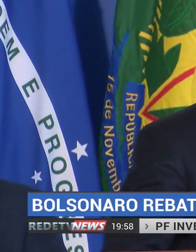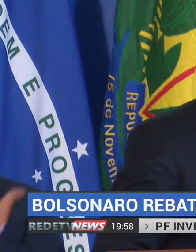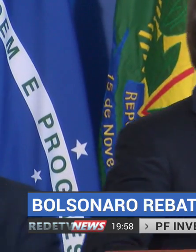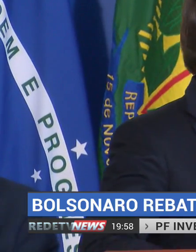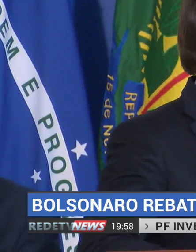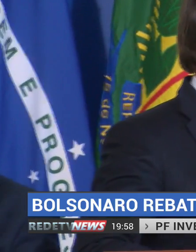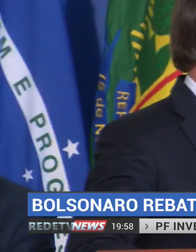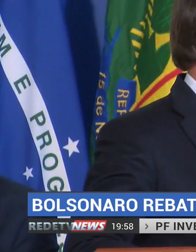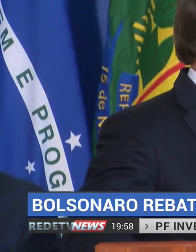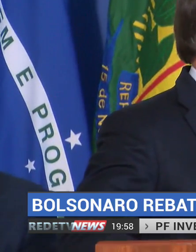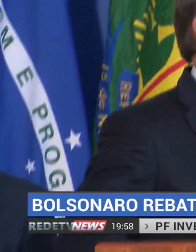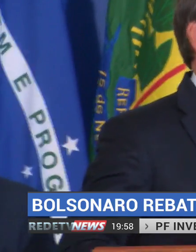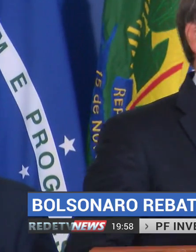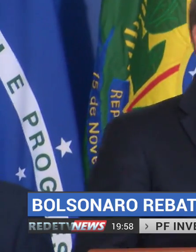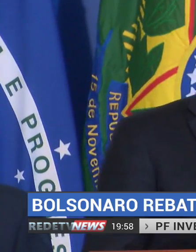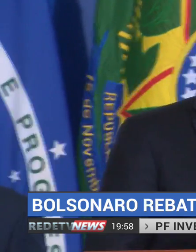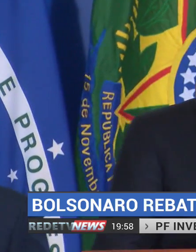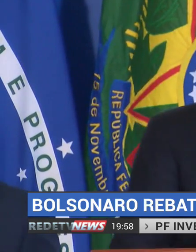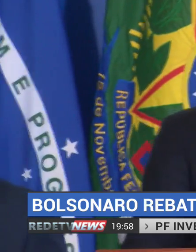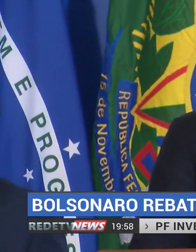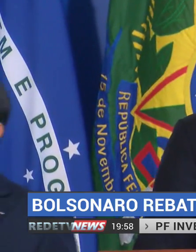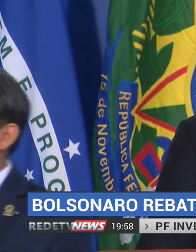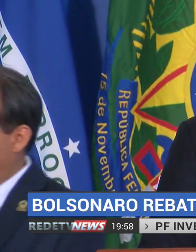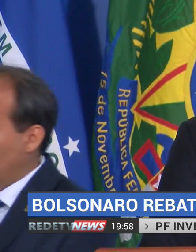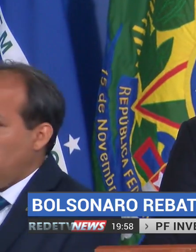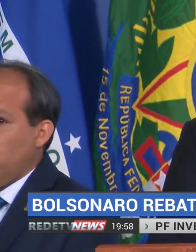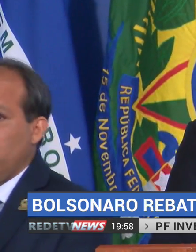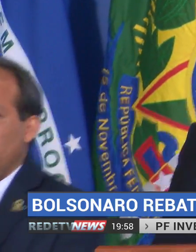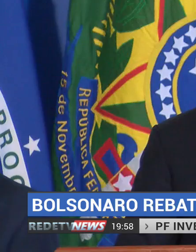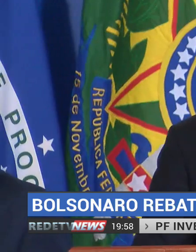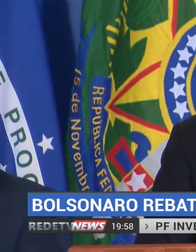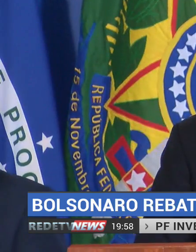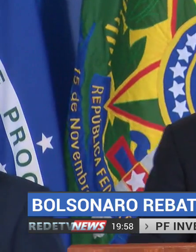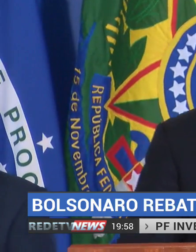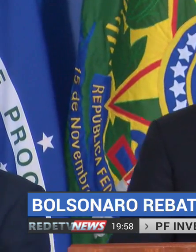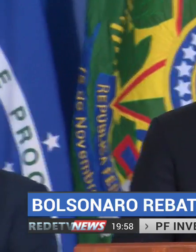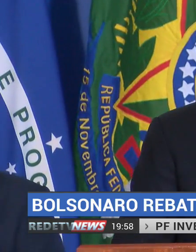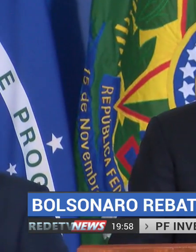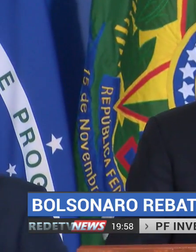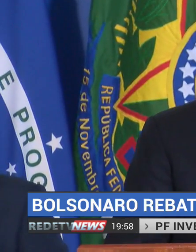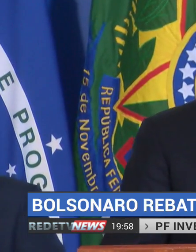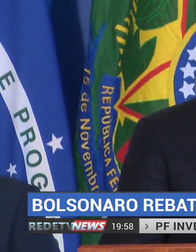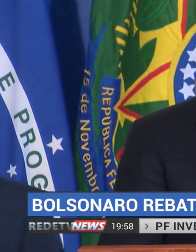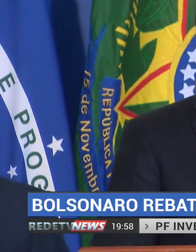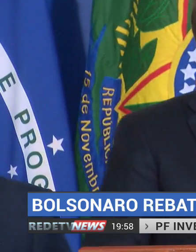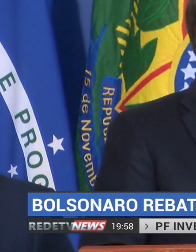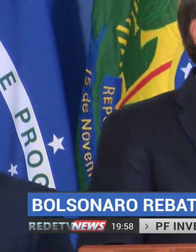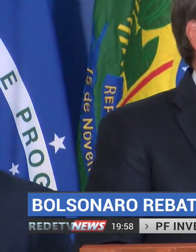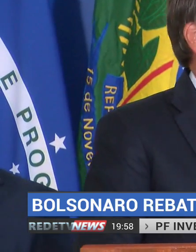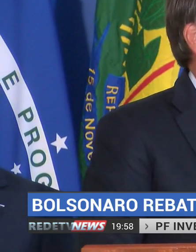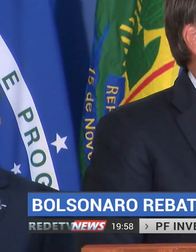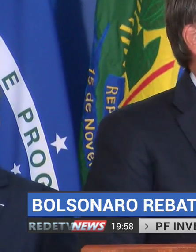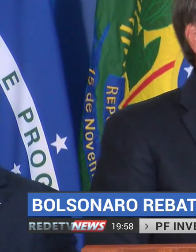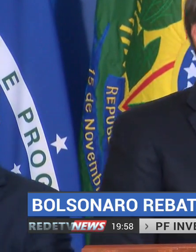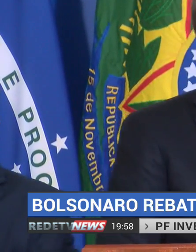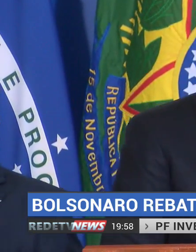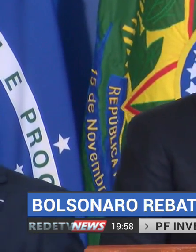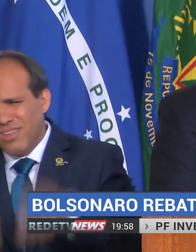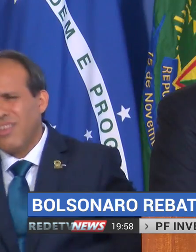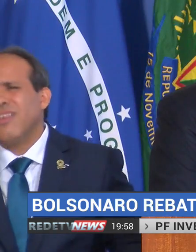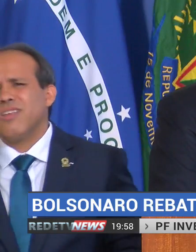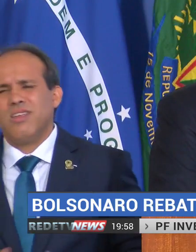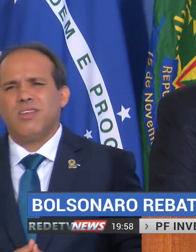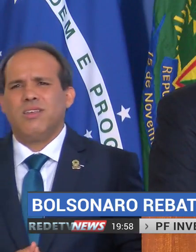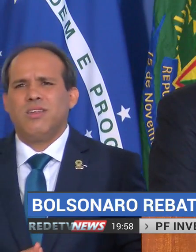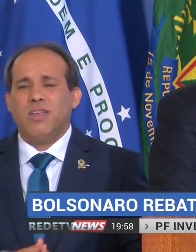gastos e ao contrário do que dizer antes afirmou que as decisões econômicas não passam apenas pelo Ministro Paulo Guedes mas